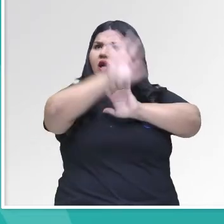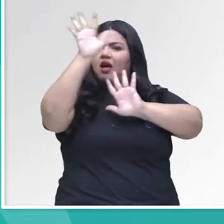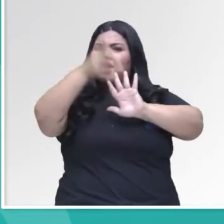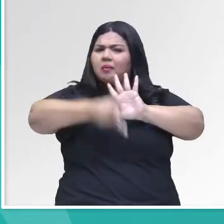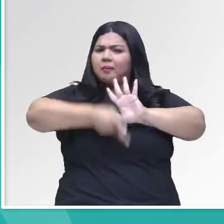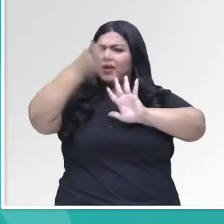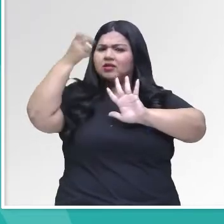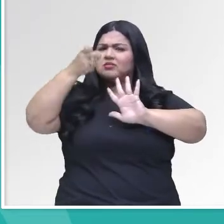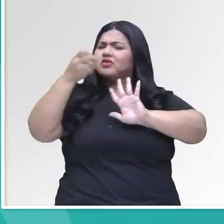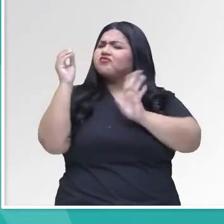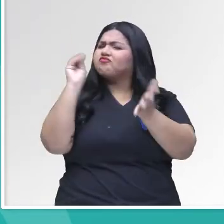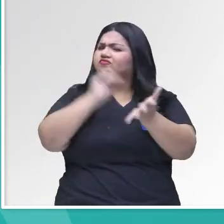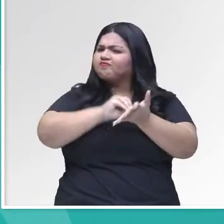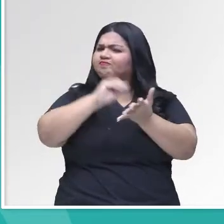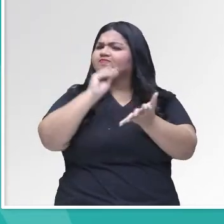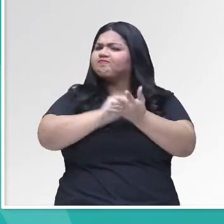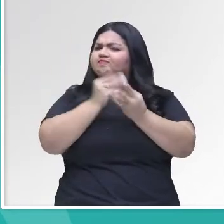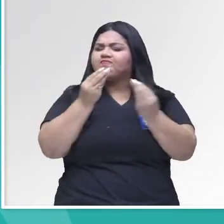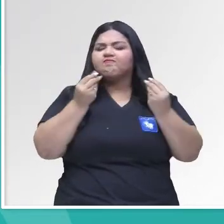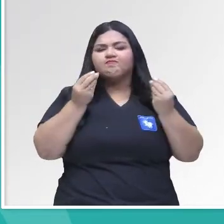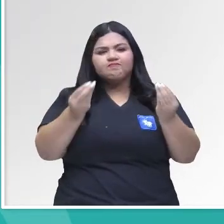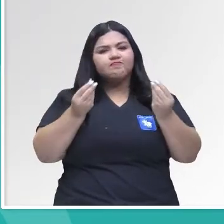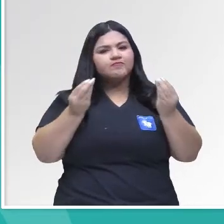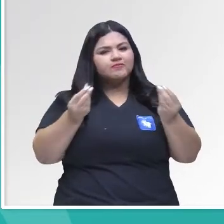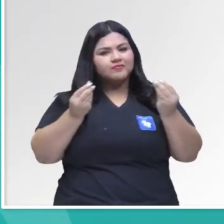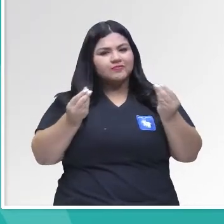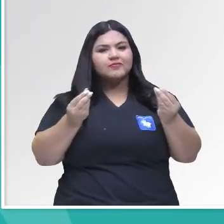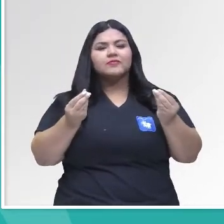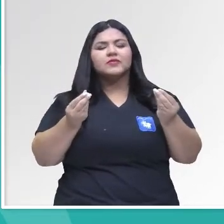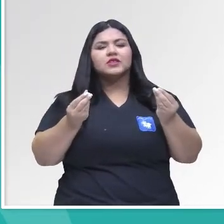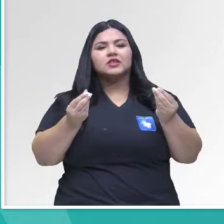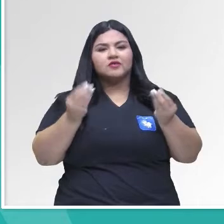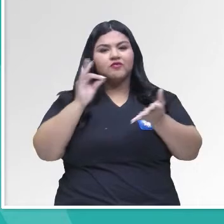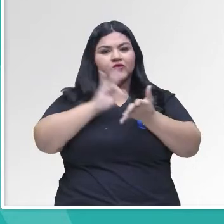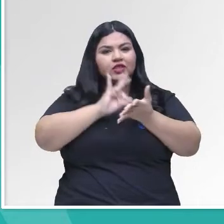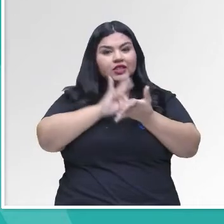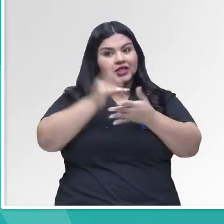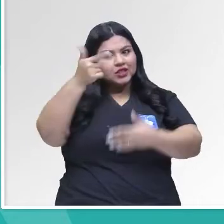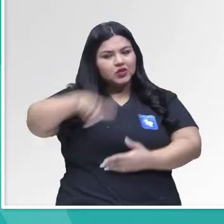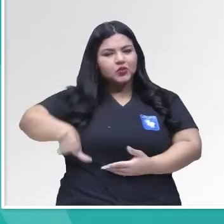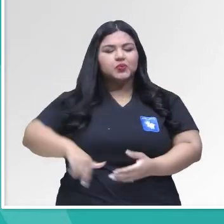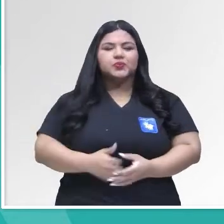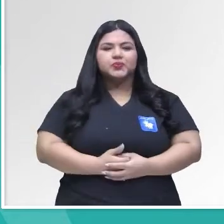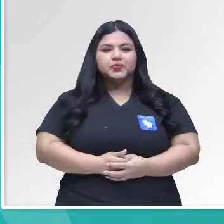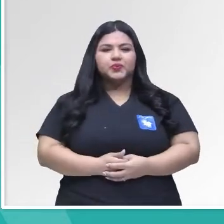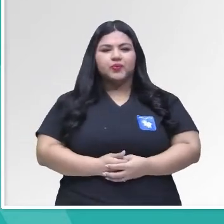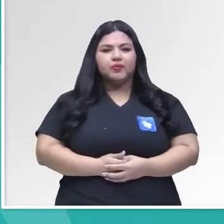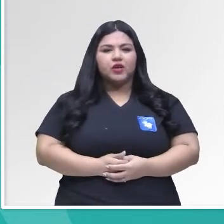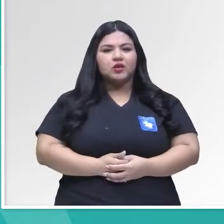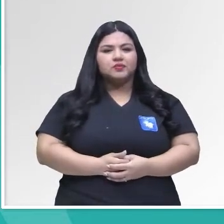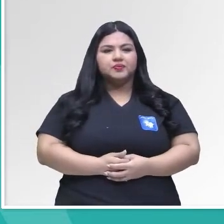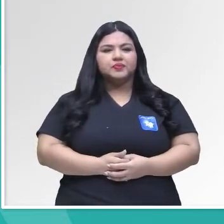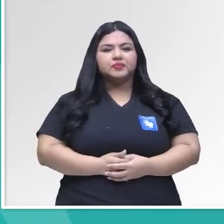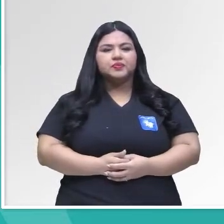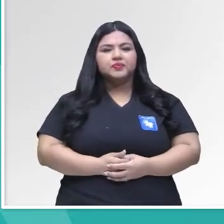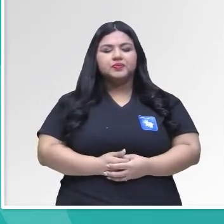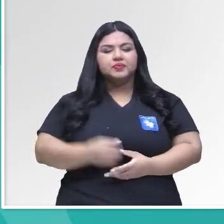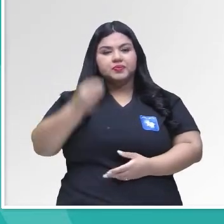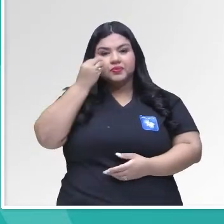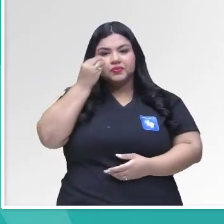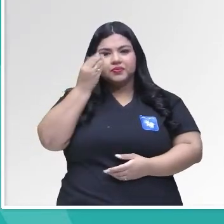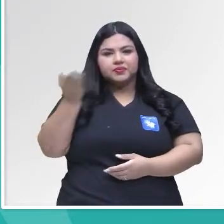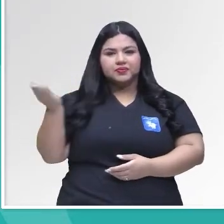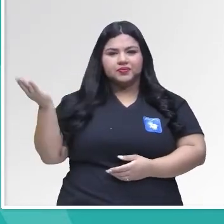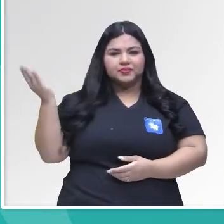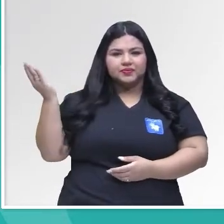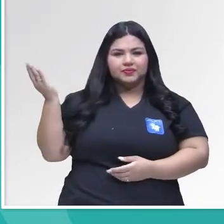que falta alguma coisa. Não é verdade? Quer ver mais um pouquinho do texto? Observa aí, mais uma vez. Olha aí o